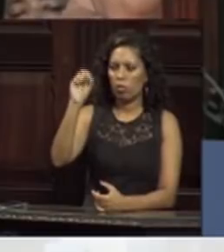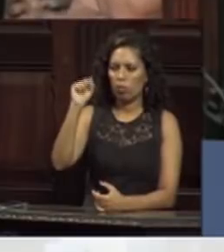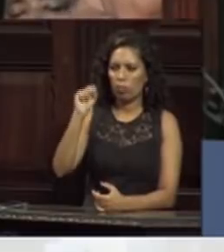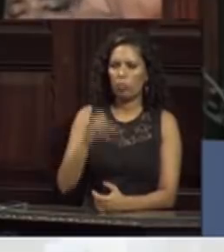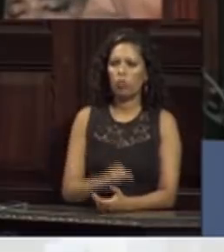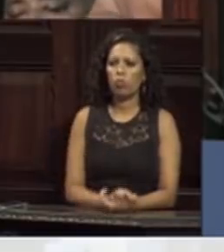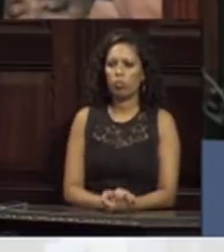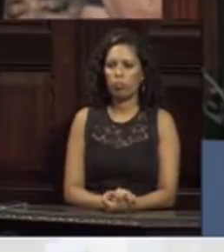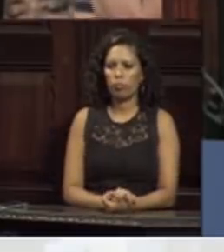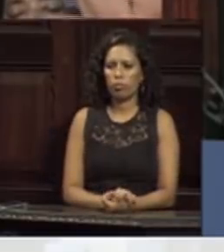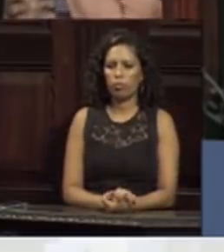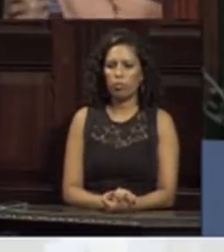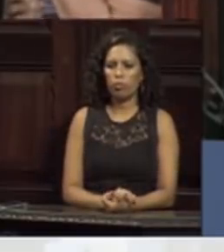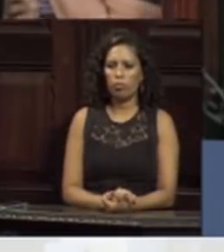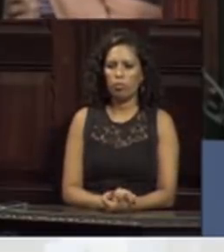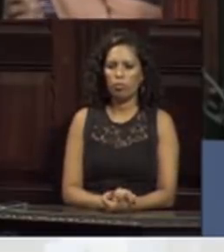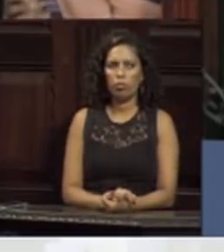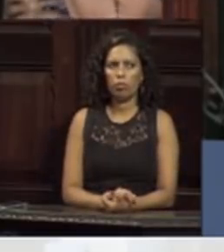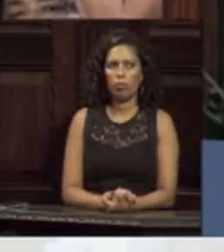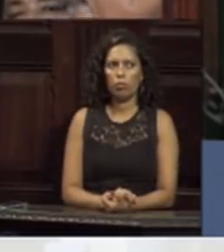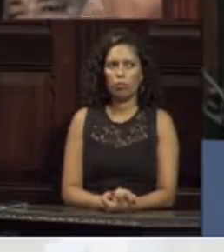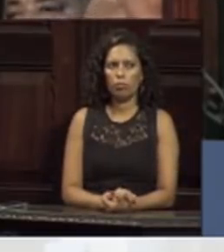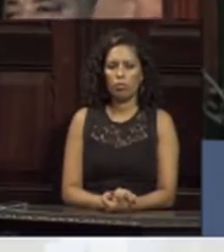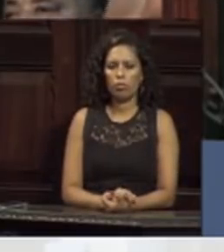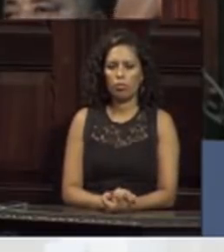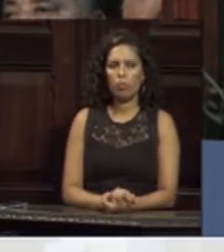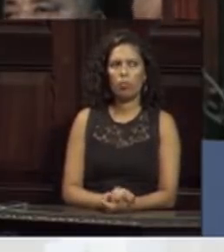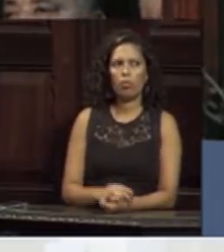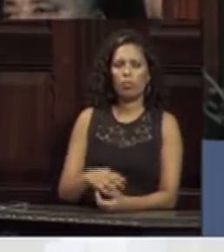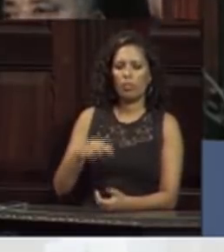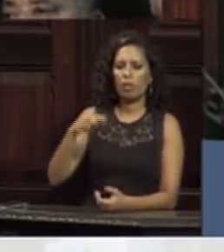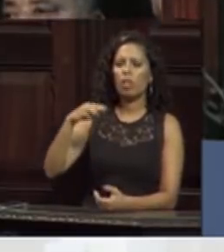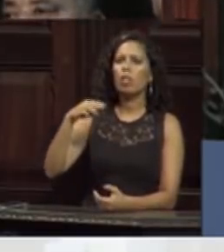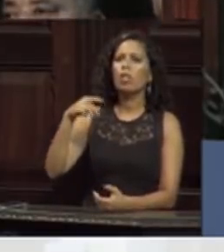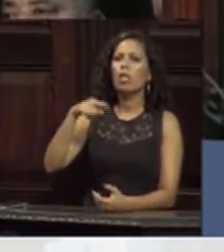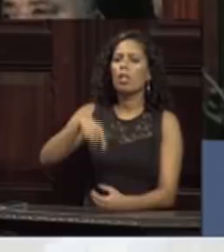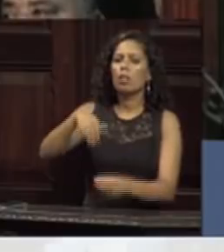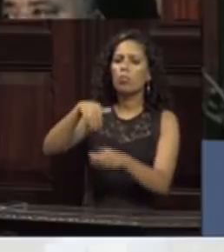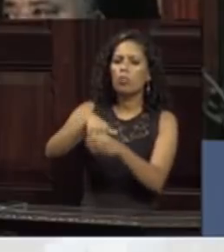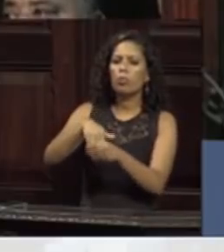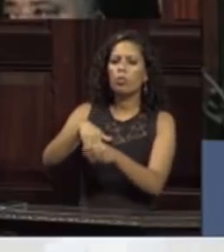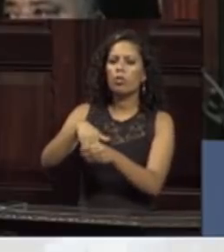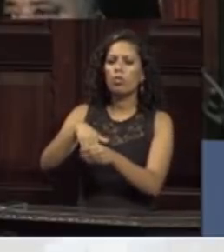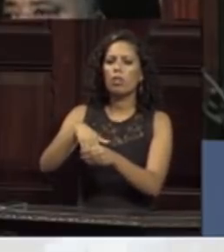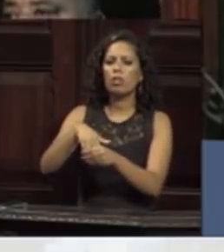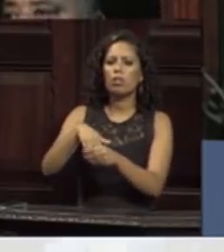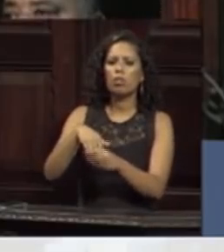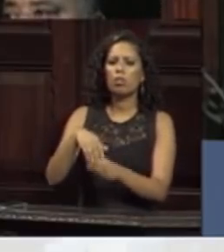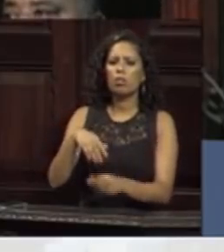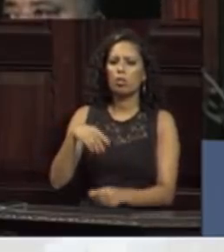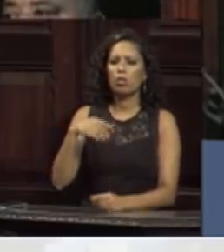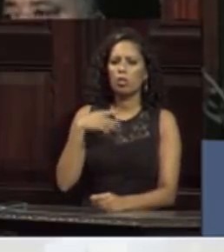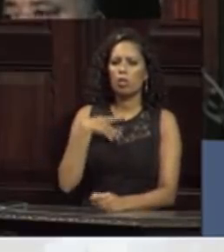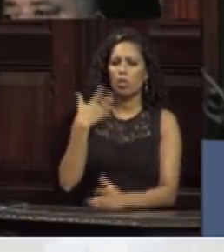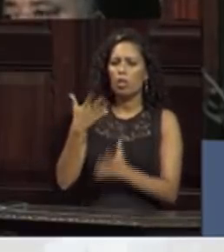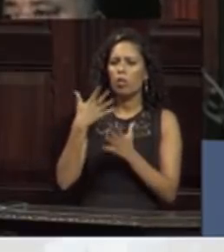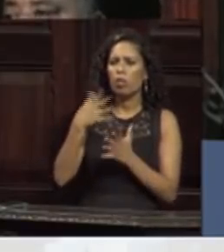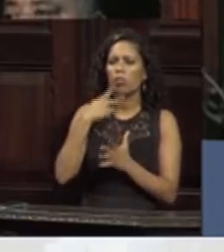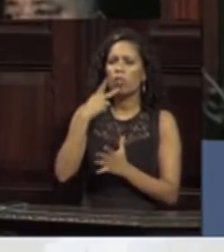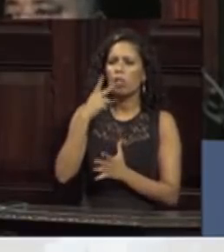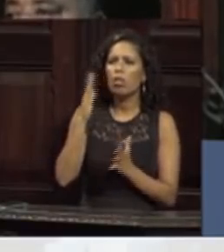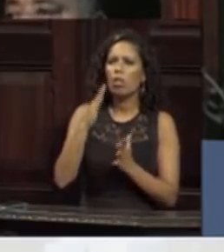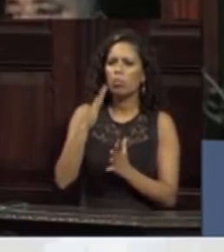Matéria... Benedito Alves não. Matéria foi aprovada, vai a autógrafo. Senhor presidente, só para fazer uma